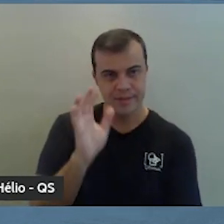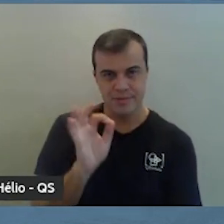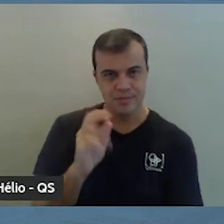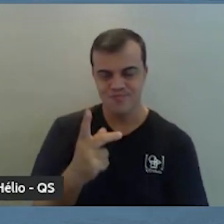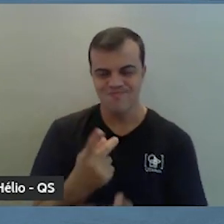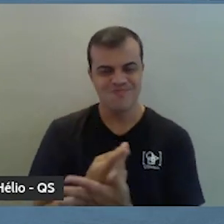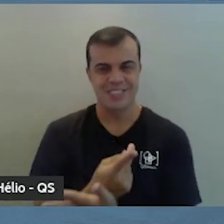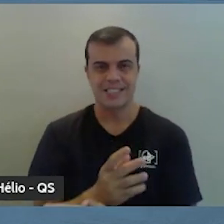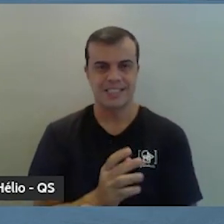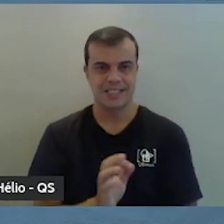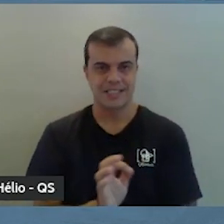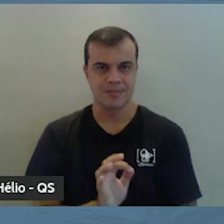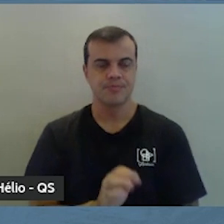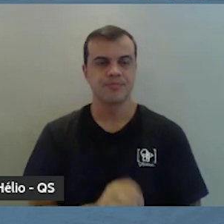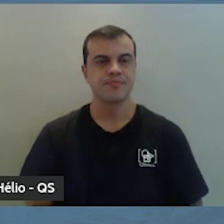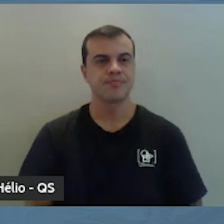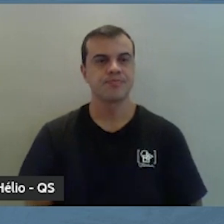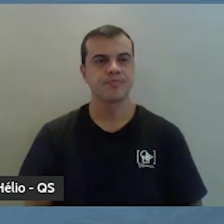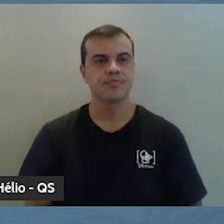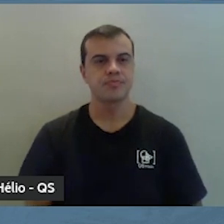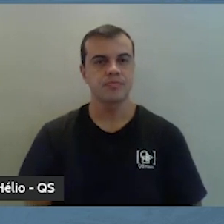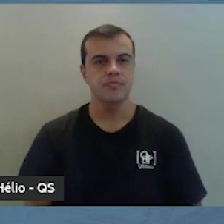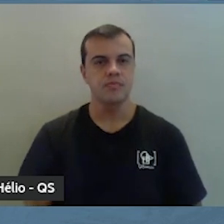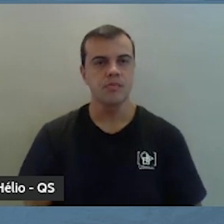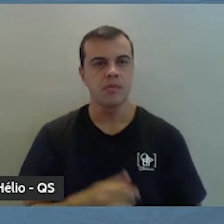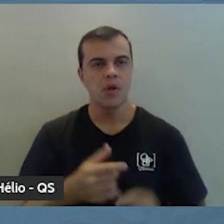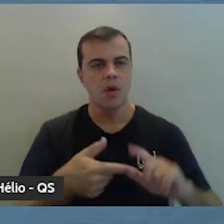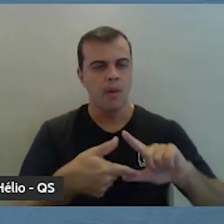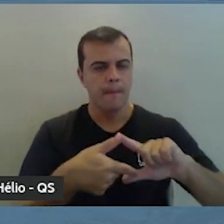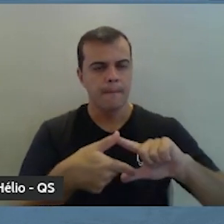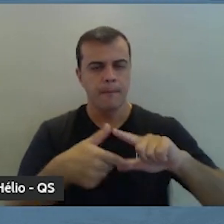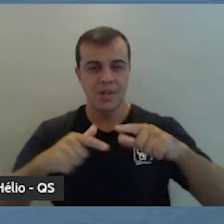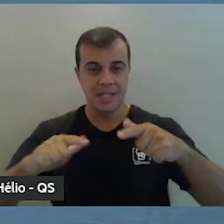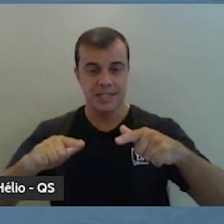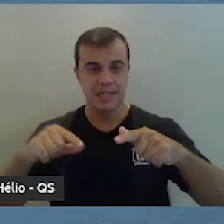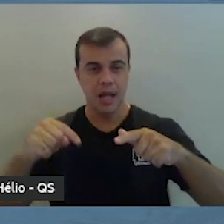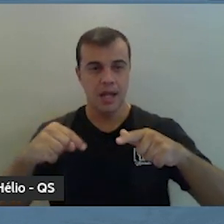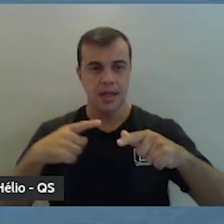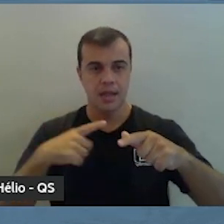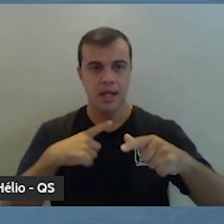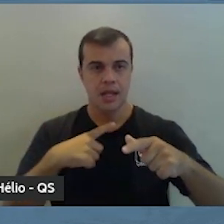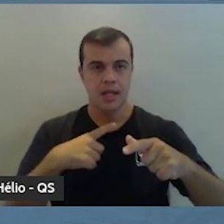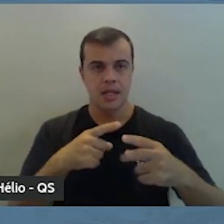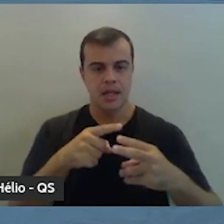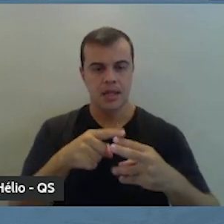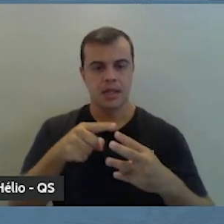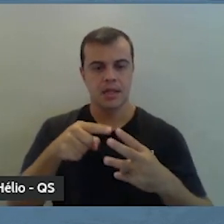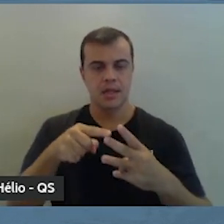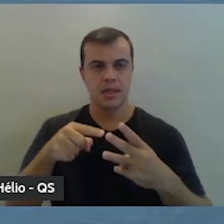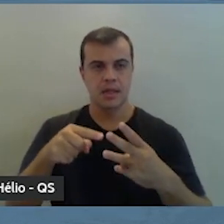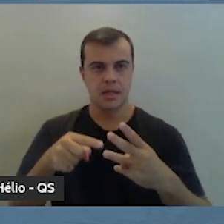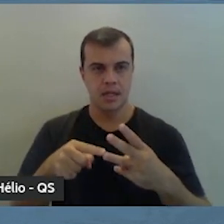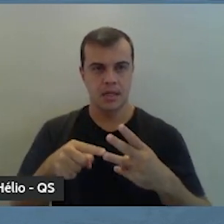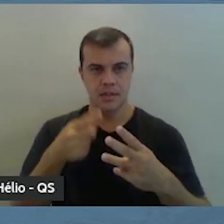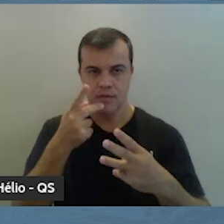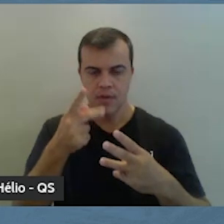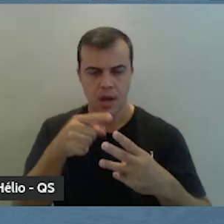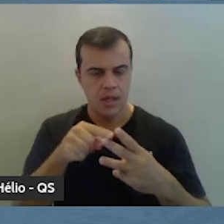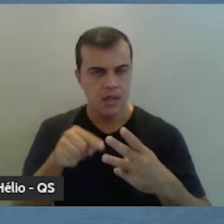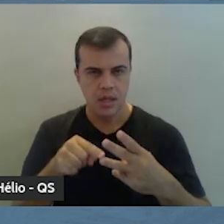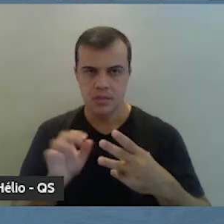né? O movimento modernista, ele tem 3 fases. Eu não vou falar das